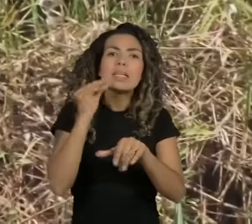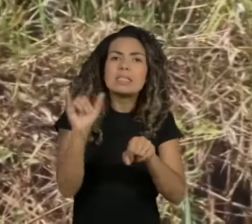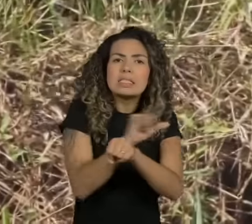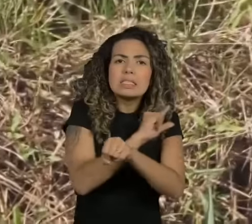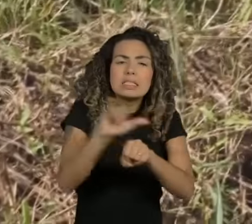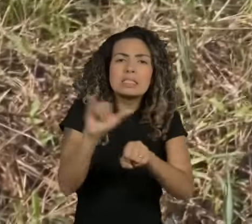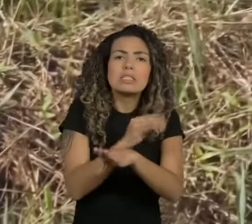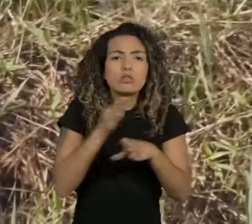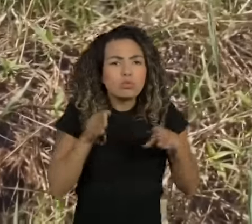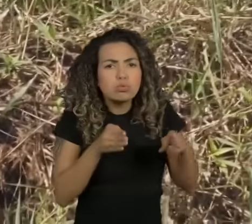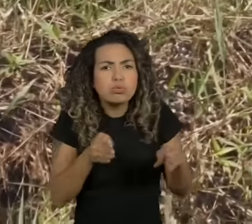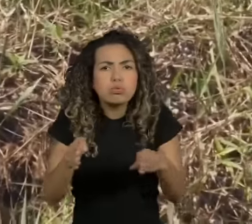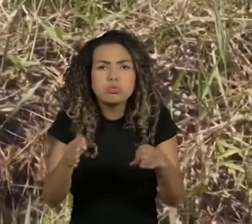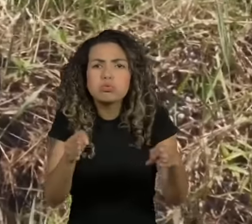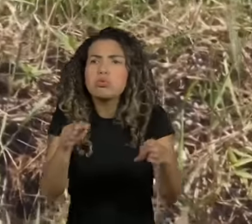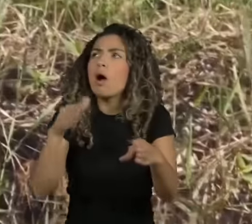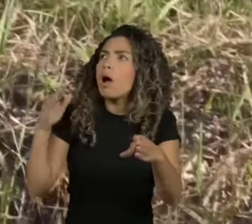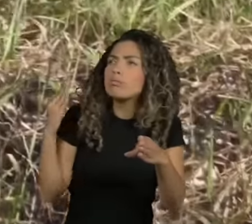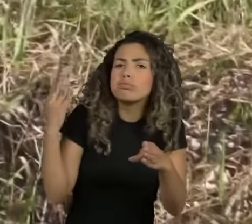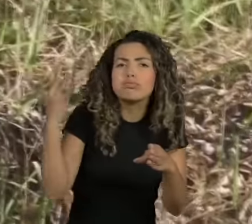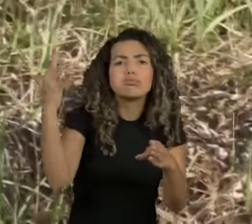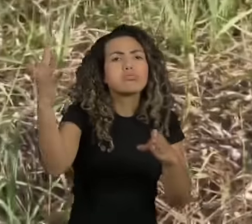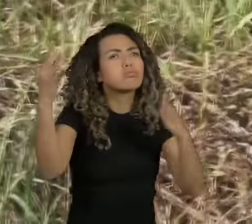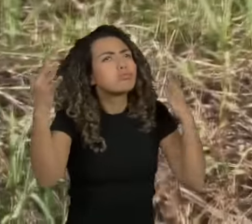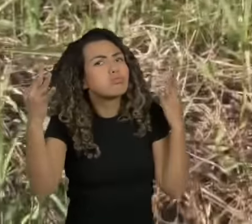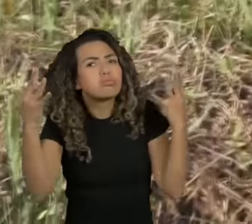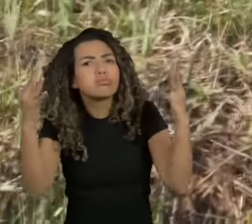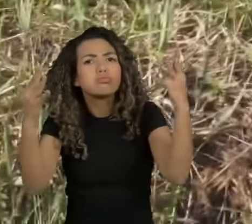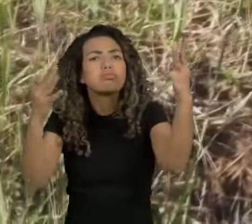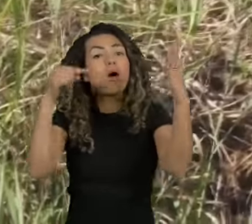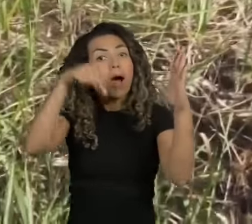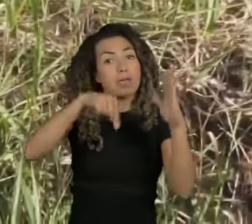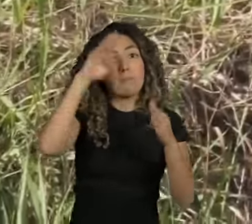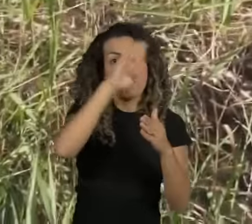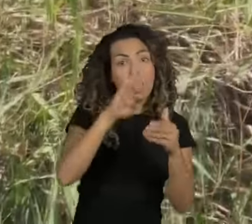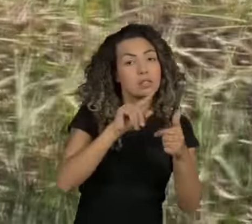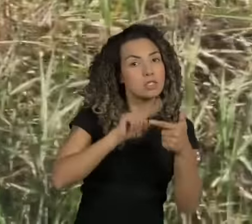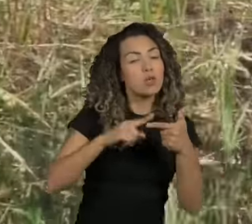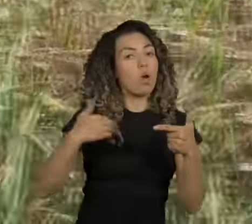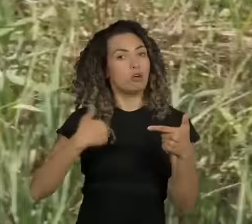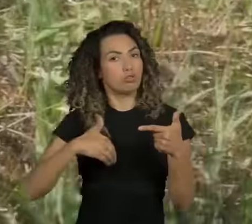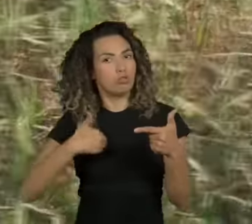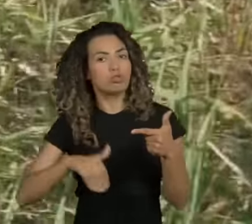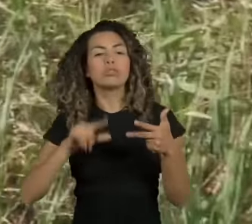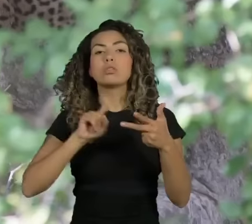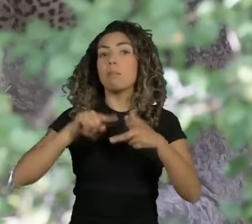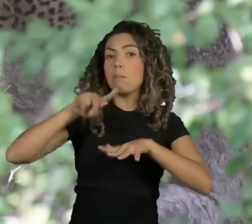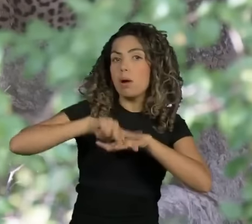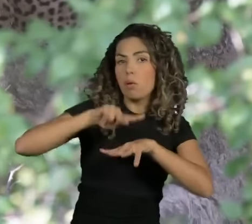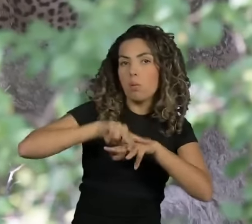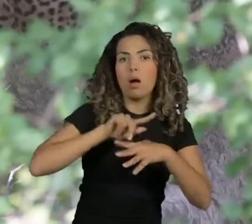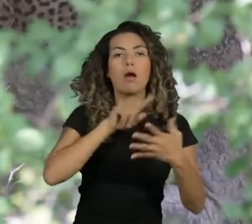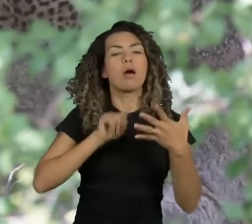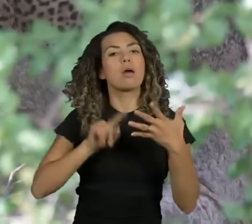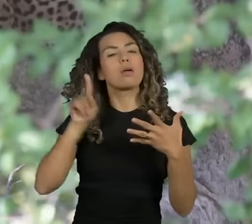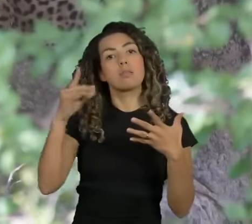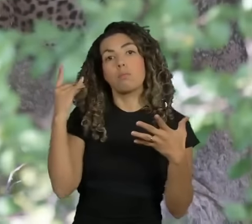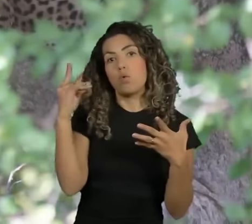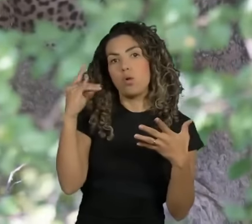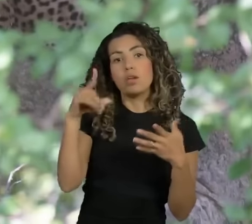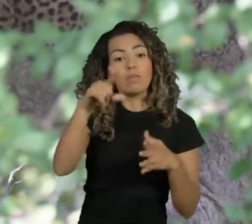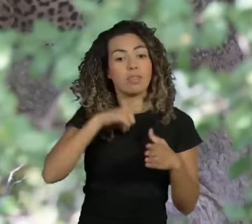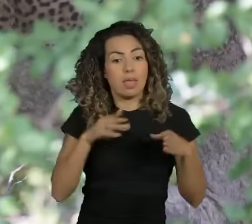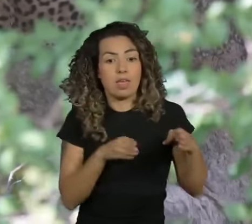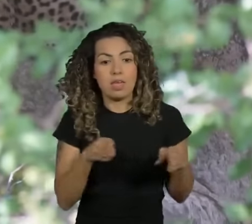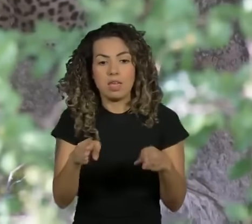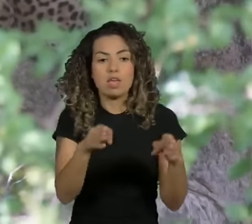unir fragmentos de mata que resistem no Brasil, Argentina, Paraguai e Bolívia. Rios Jaguar